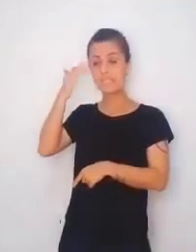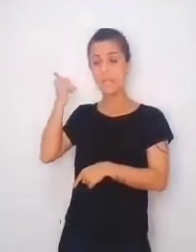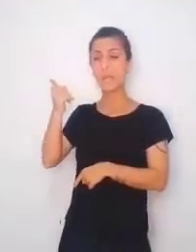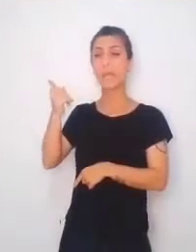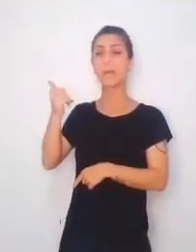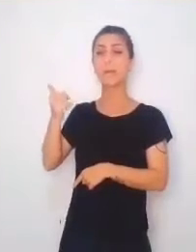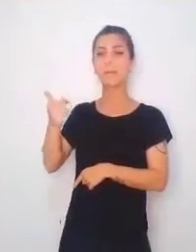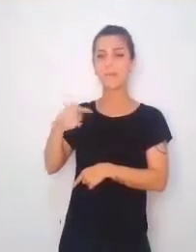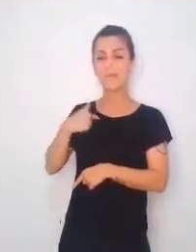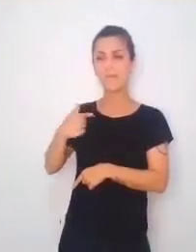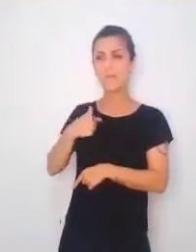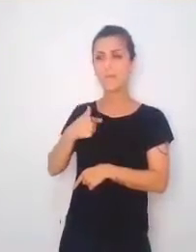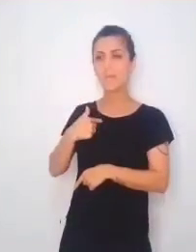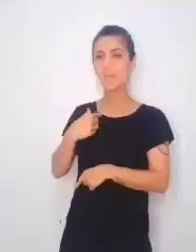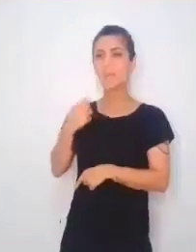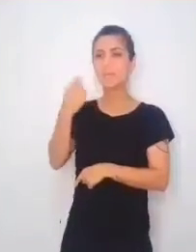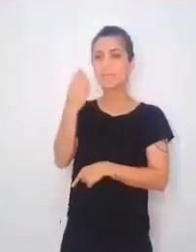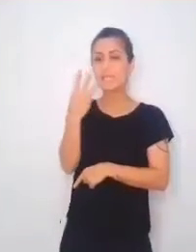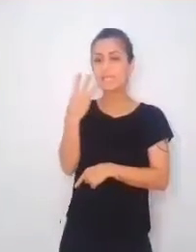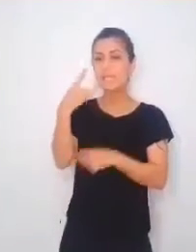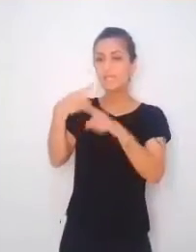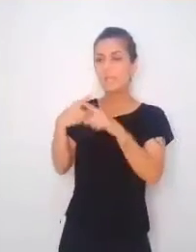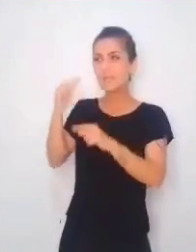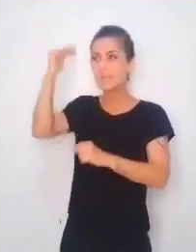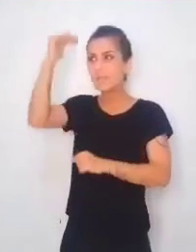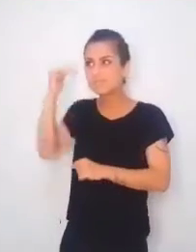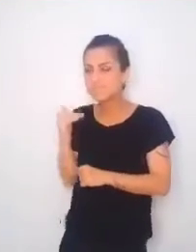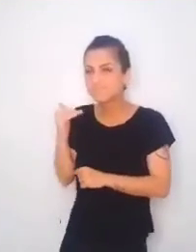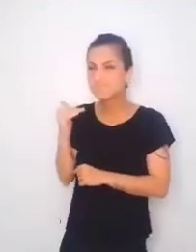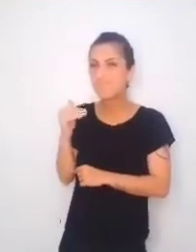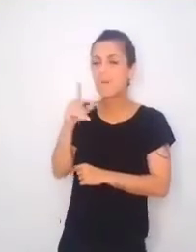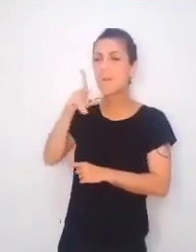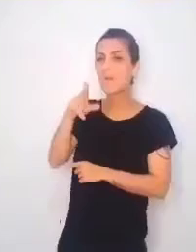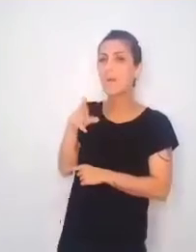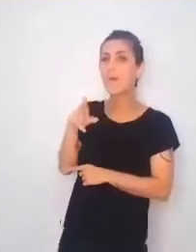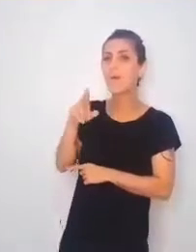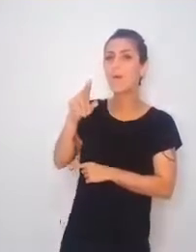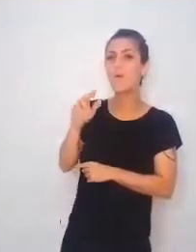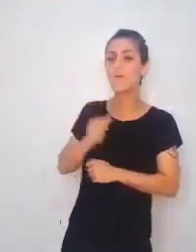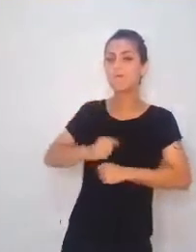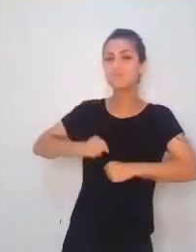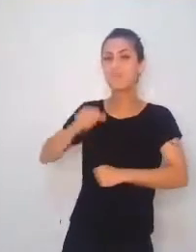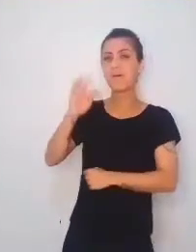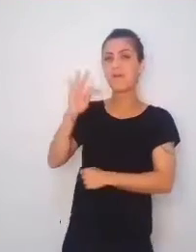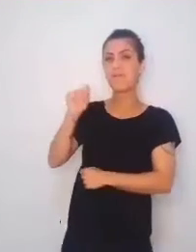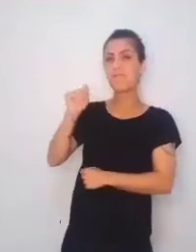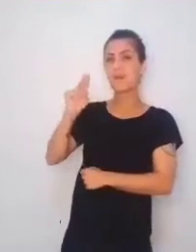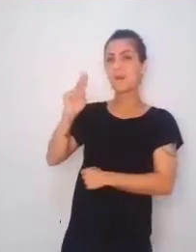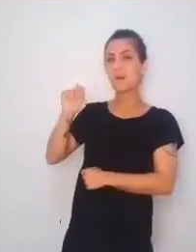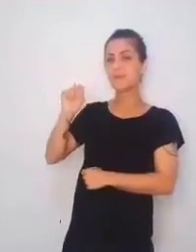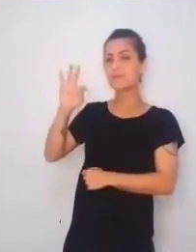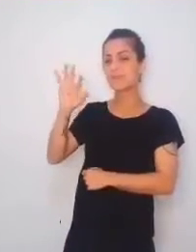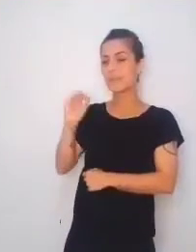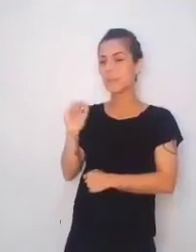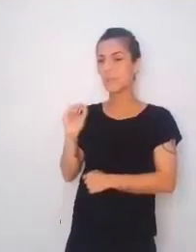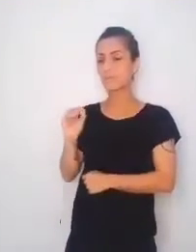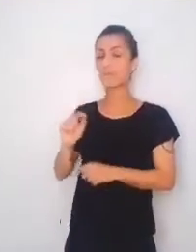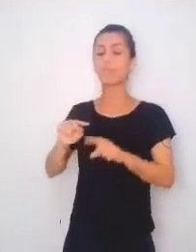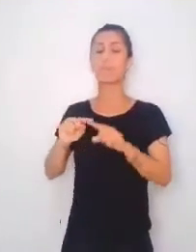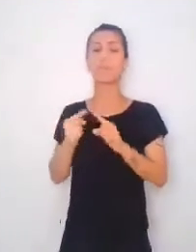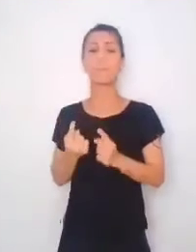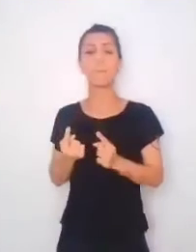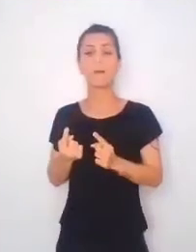Se vira nos eu 30. sou 3 vezes menor que Faustão e meio, mas só de perna, que eu sou fininho, mas aqui está acompanhando.